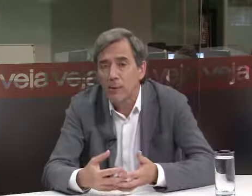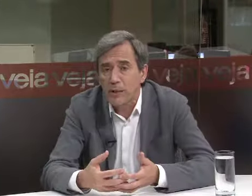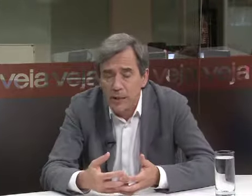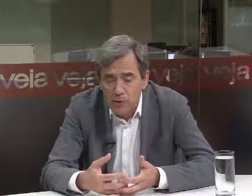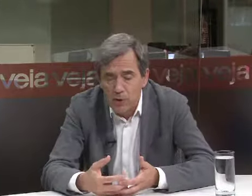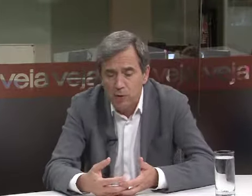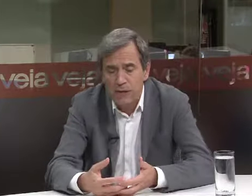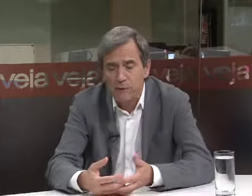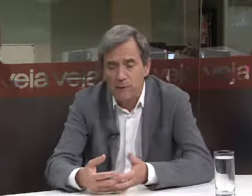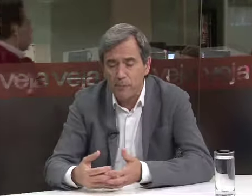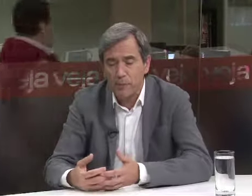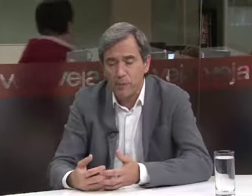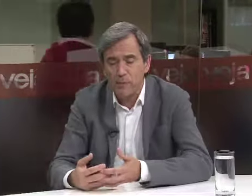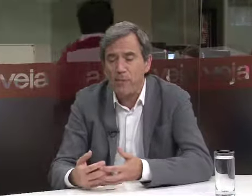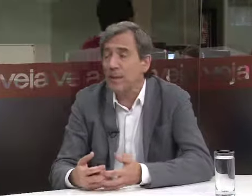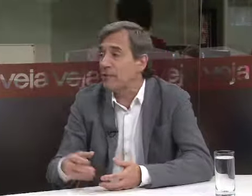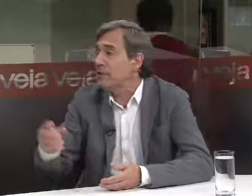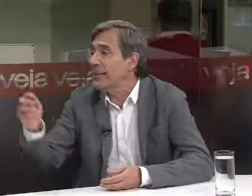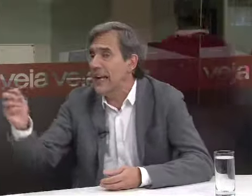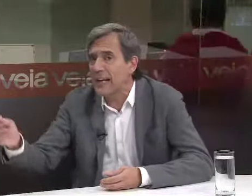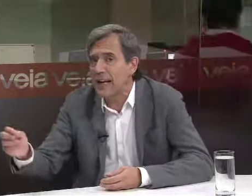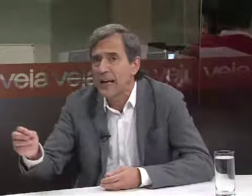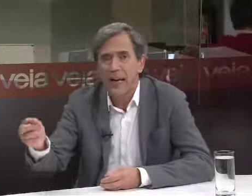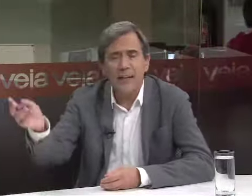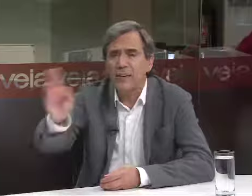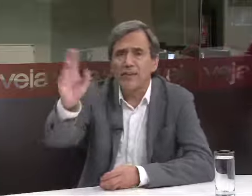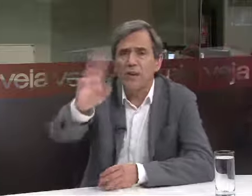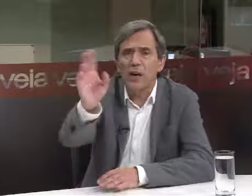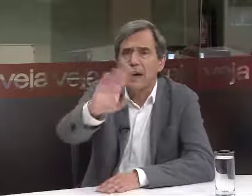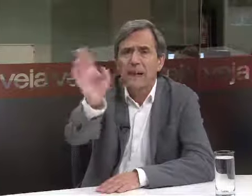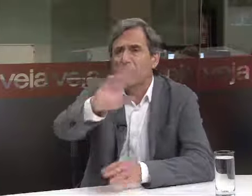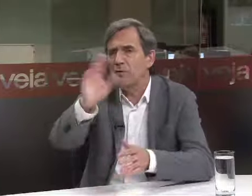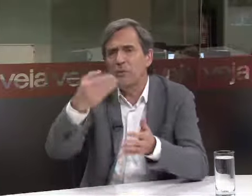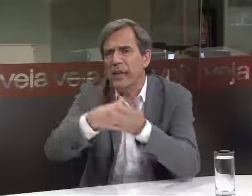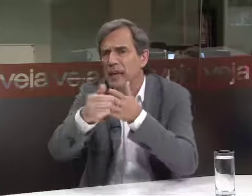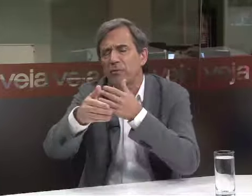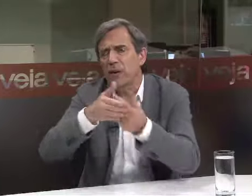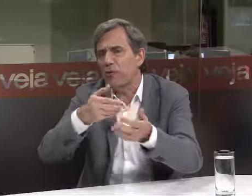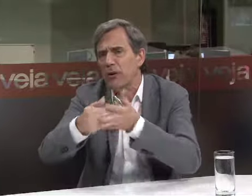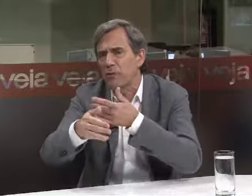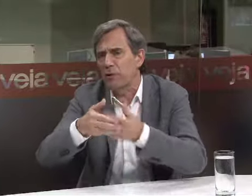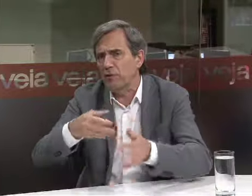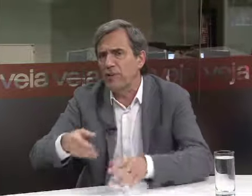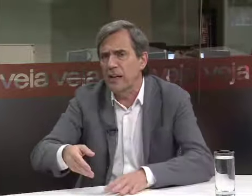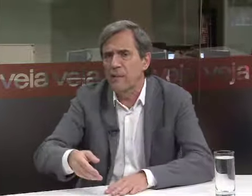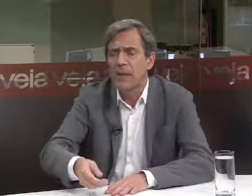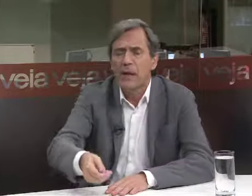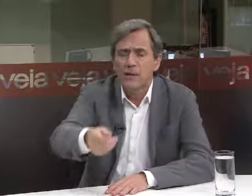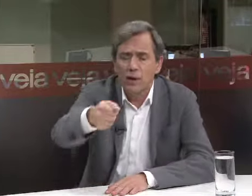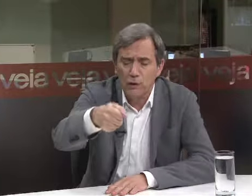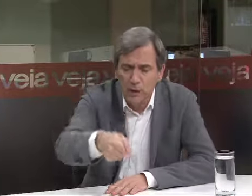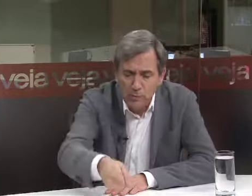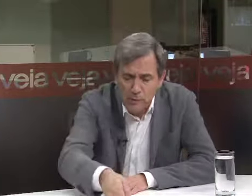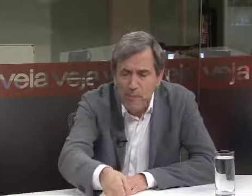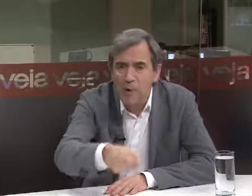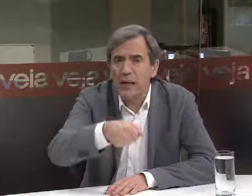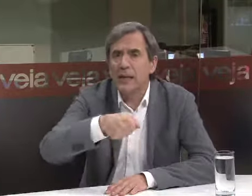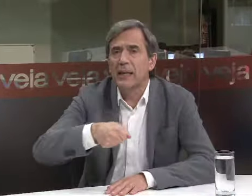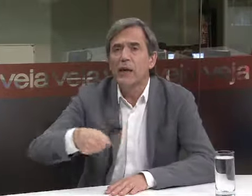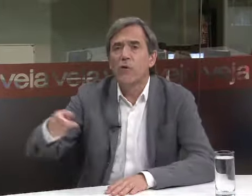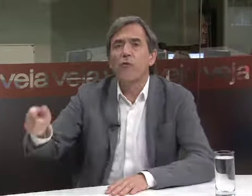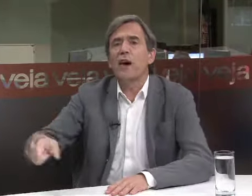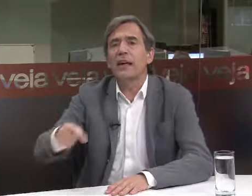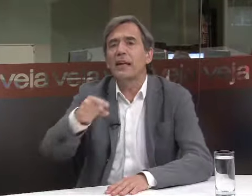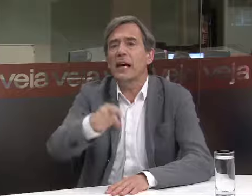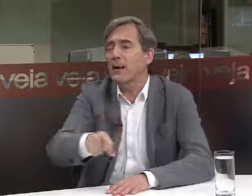partido. Portanto, quando ele vai para o Supremo, é uma indicação de guerra. É dizer assim, olha, nós não queremos negociar com vocês, não. Nós vamos impor